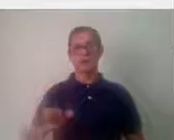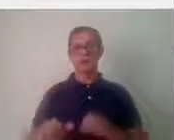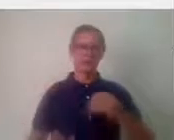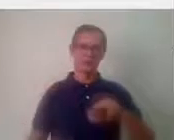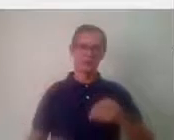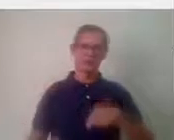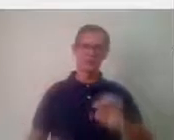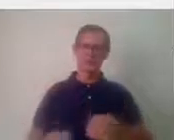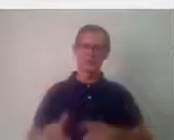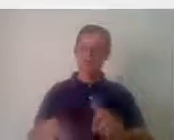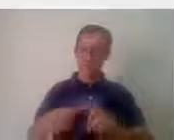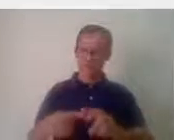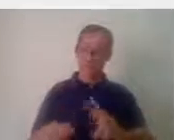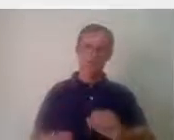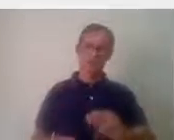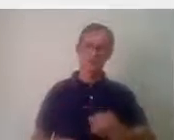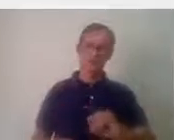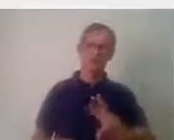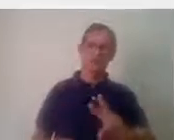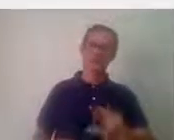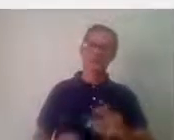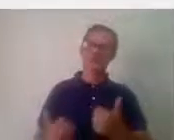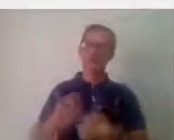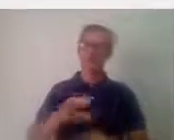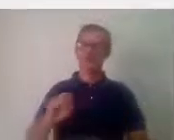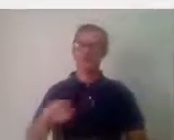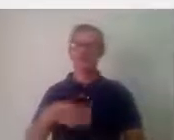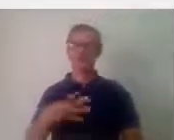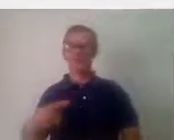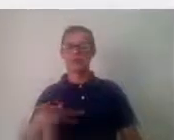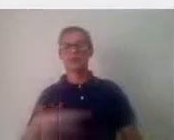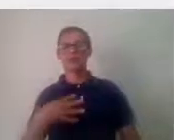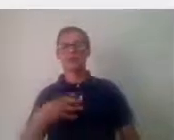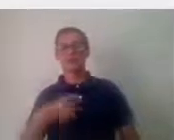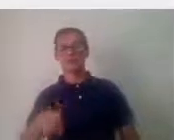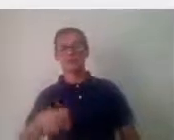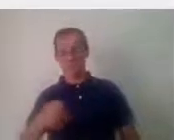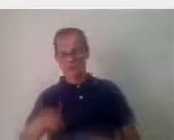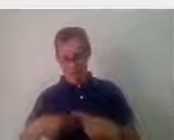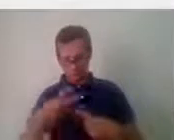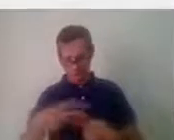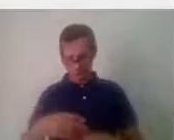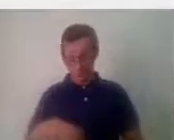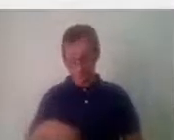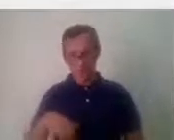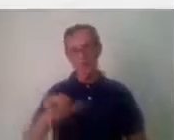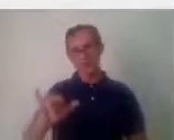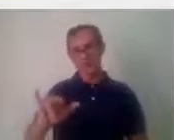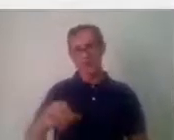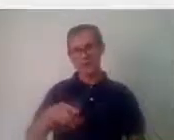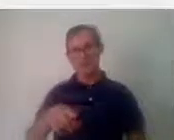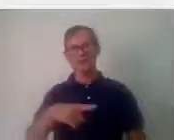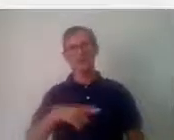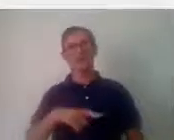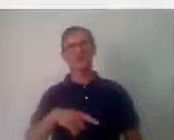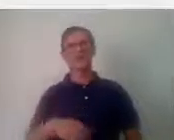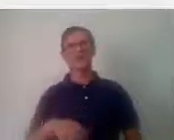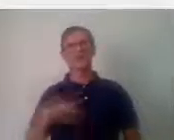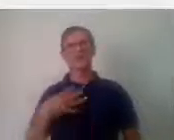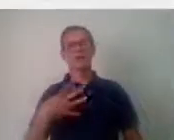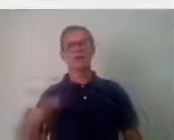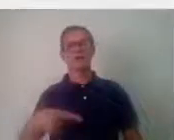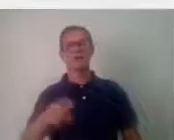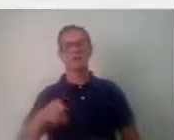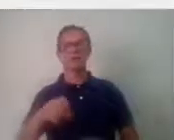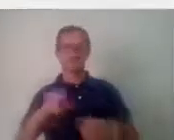vezes a variável. Substituindo no zero e no 4 menos x ao quadrado. No lugar do y, você coloca aí 4 menos